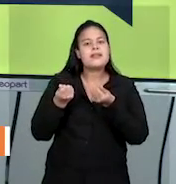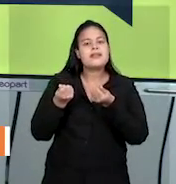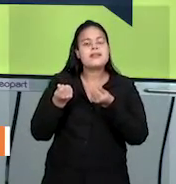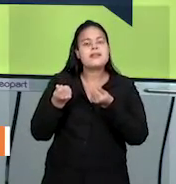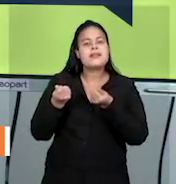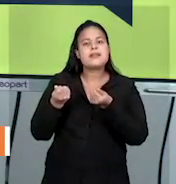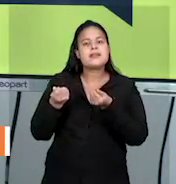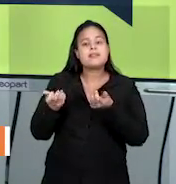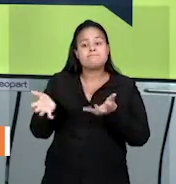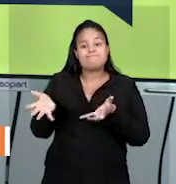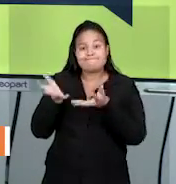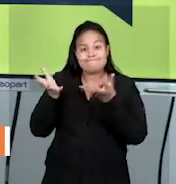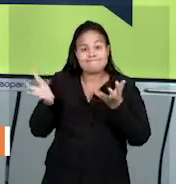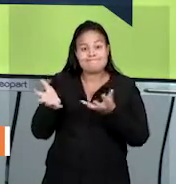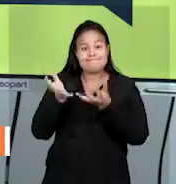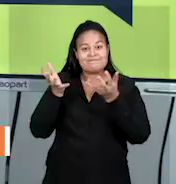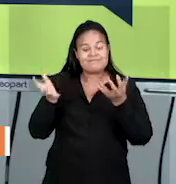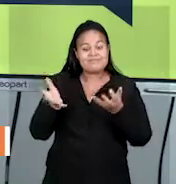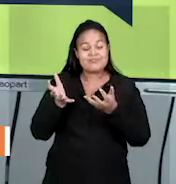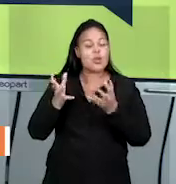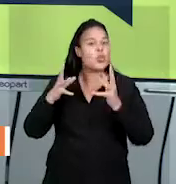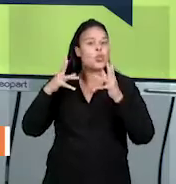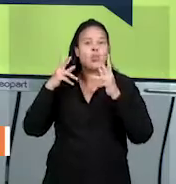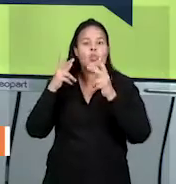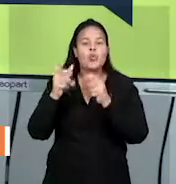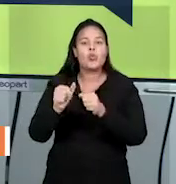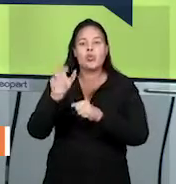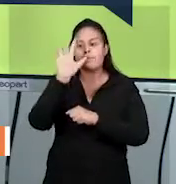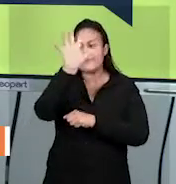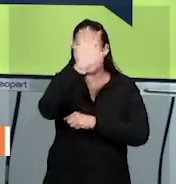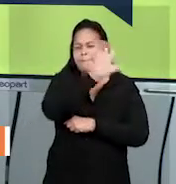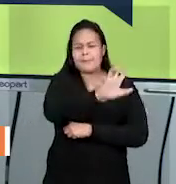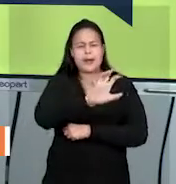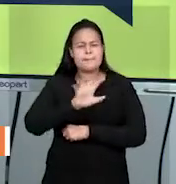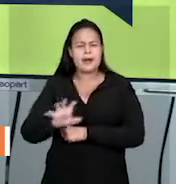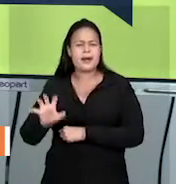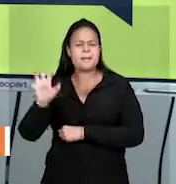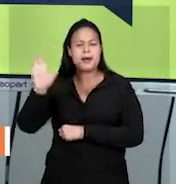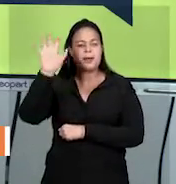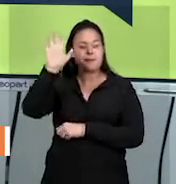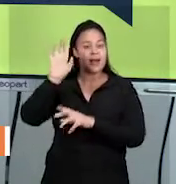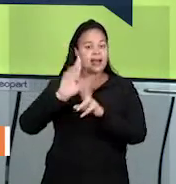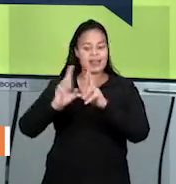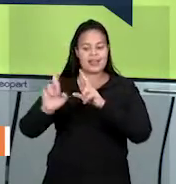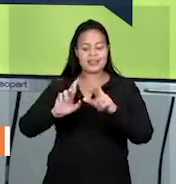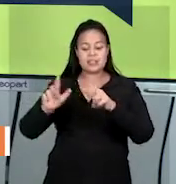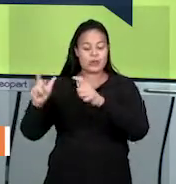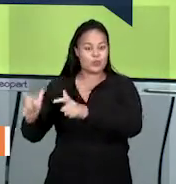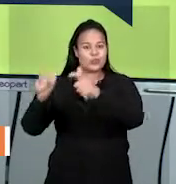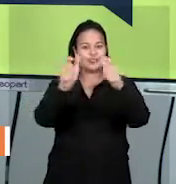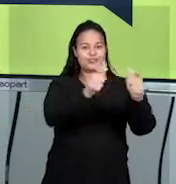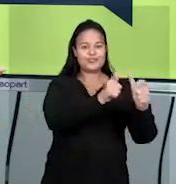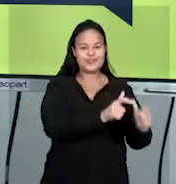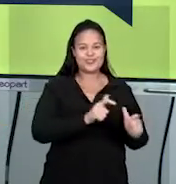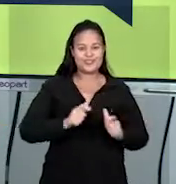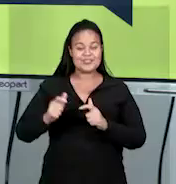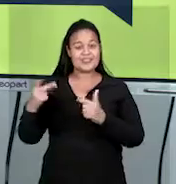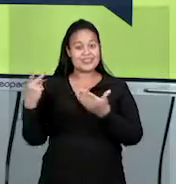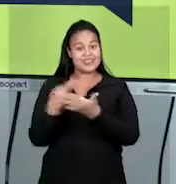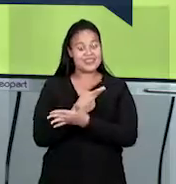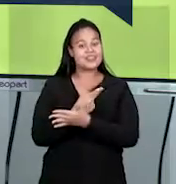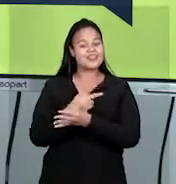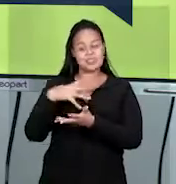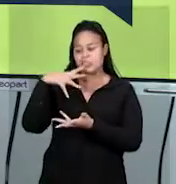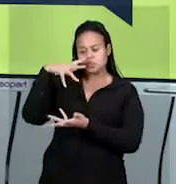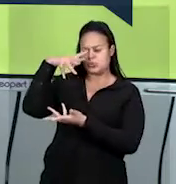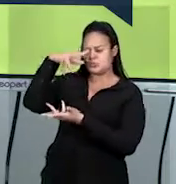manifestação física de tudo que a gente estuda em geografia. Já que a geografia estuda as relações do espaço, ou seja, as coisas que acontecem no